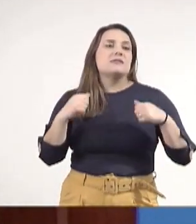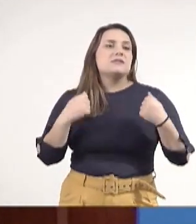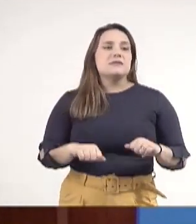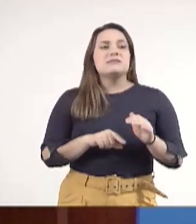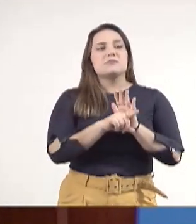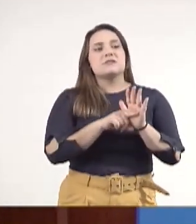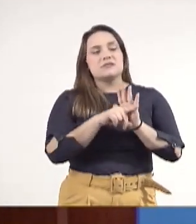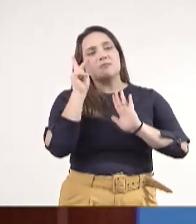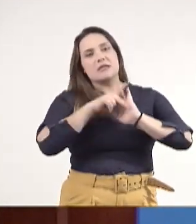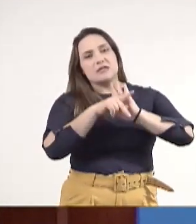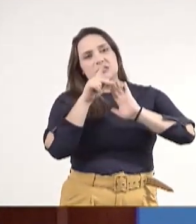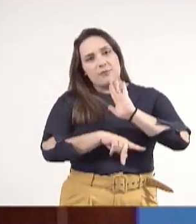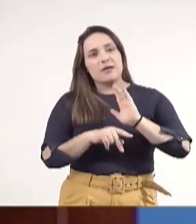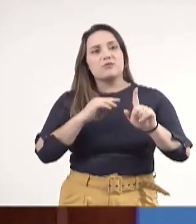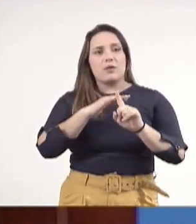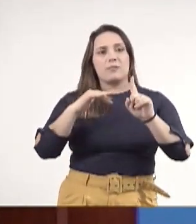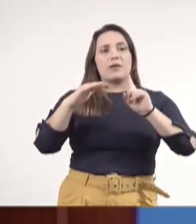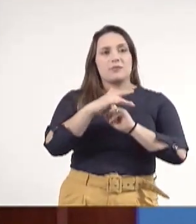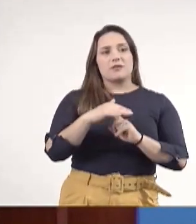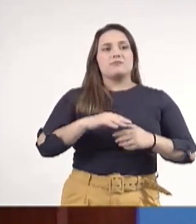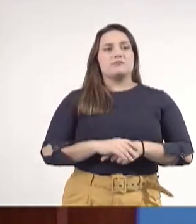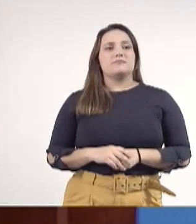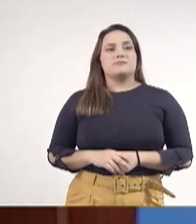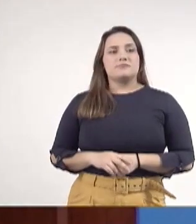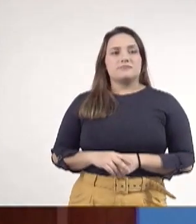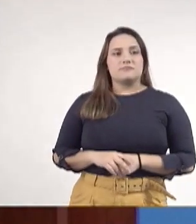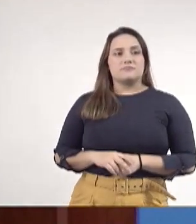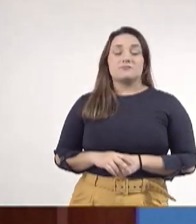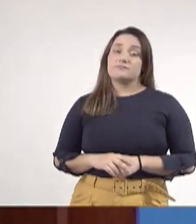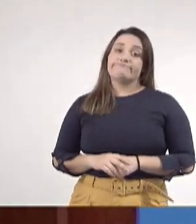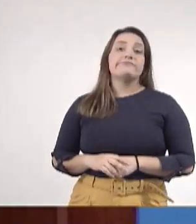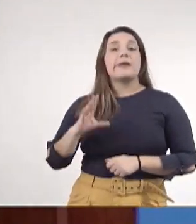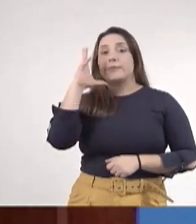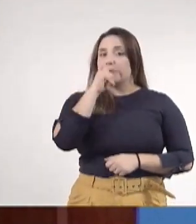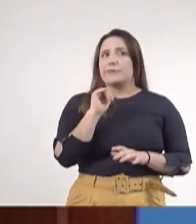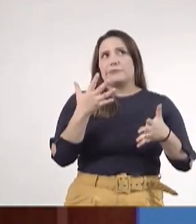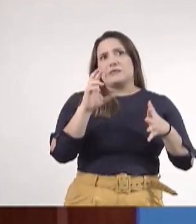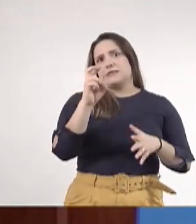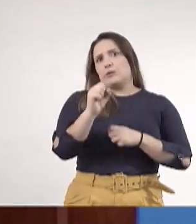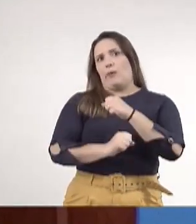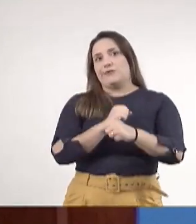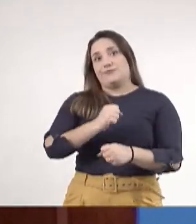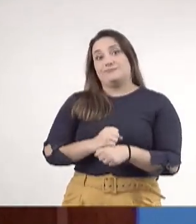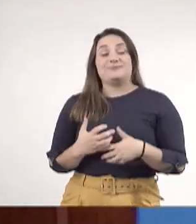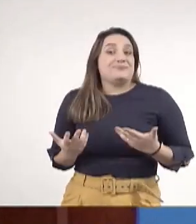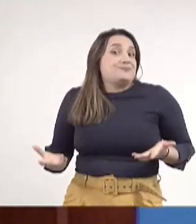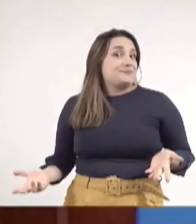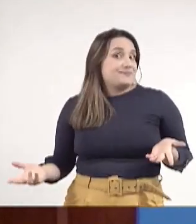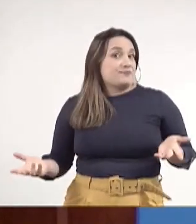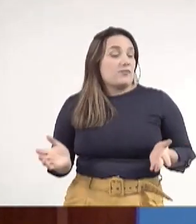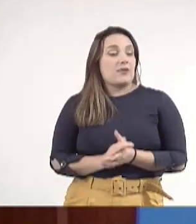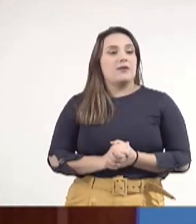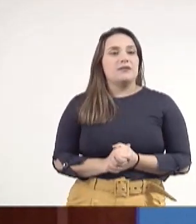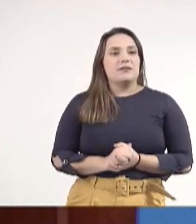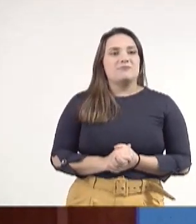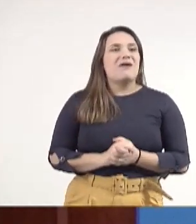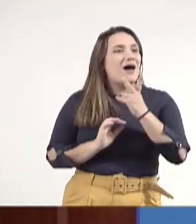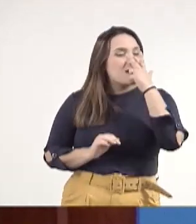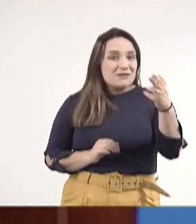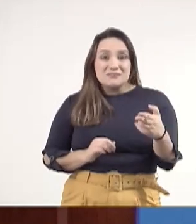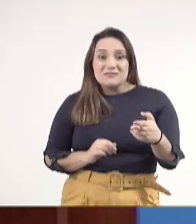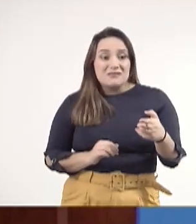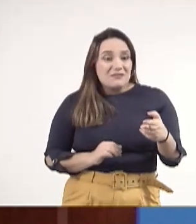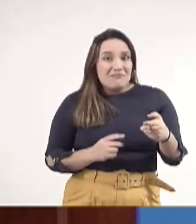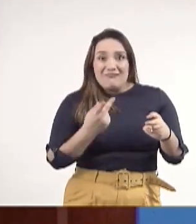relatório de impacto ambiental, que se isso andar rápido vai 3, 4, 5 anos. Ou seja, está